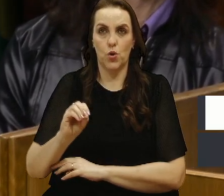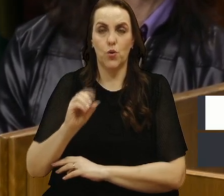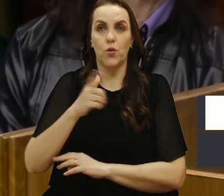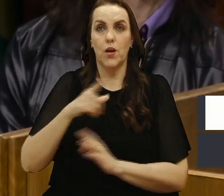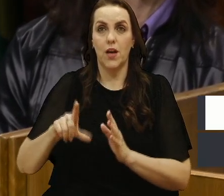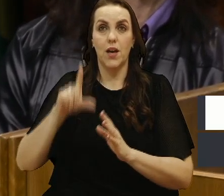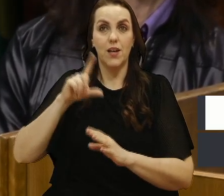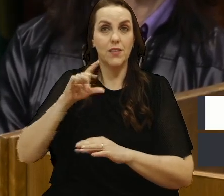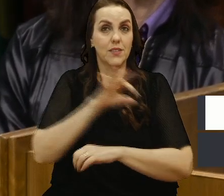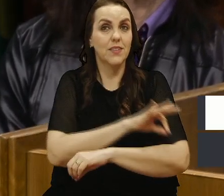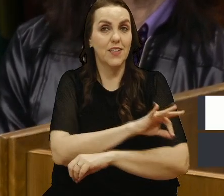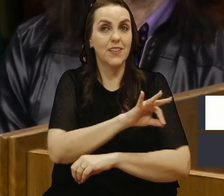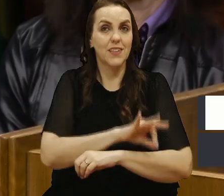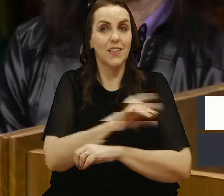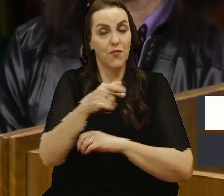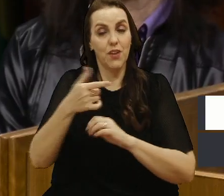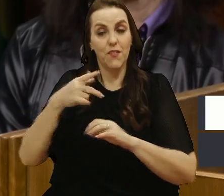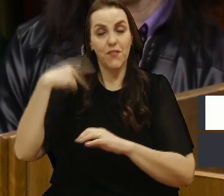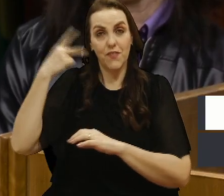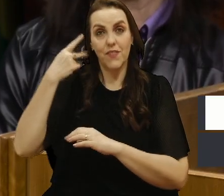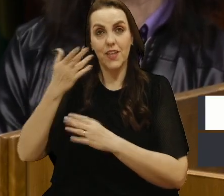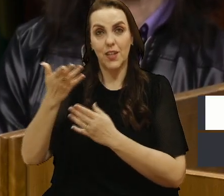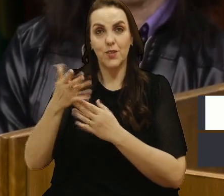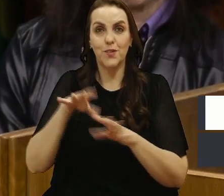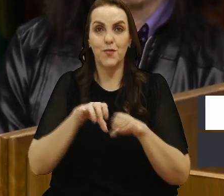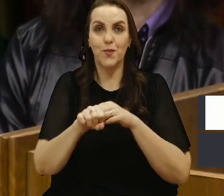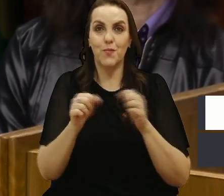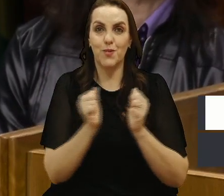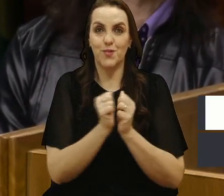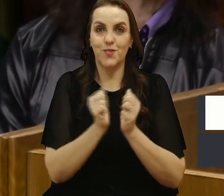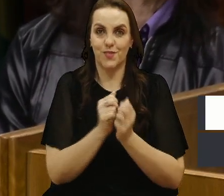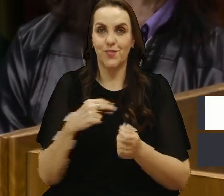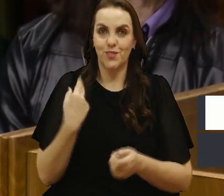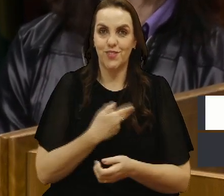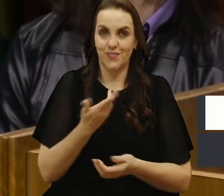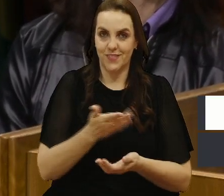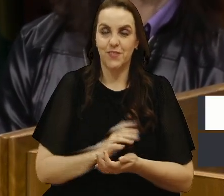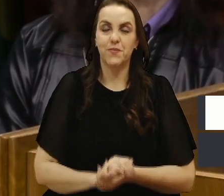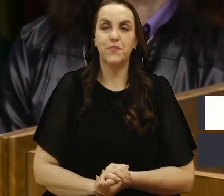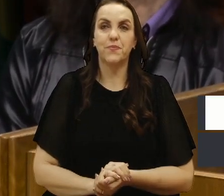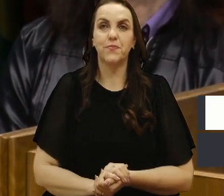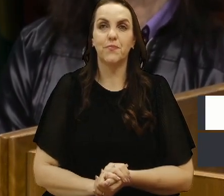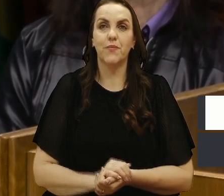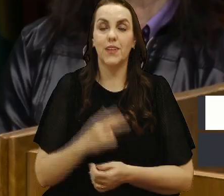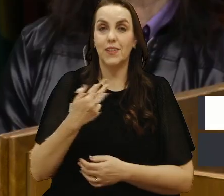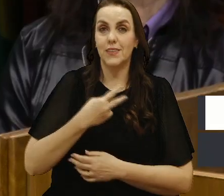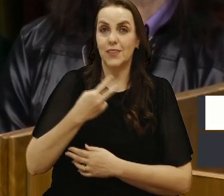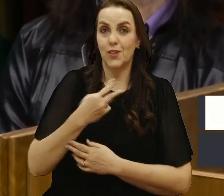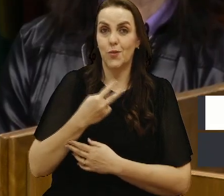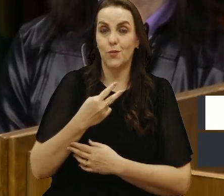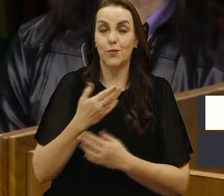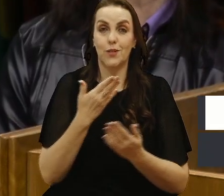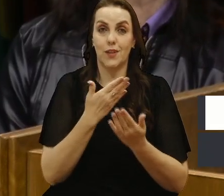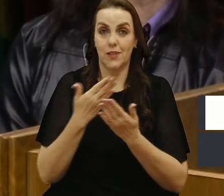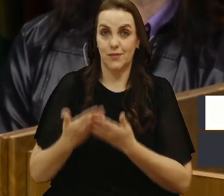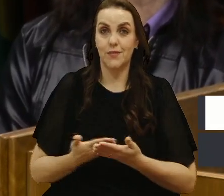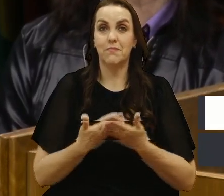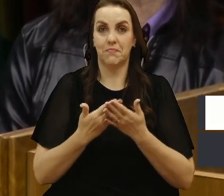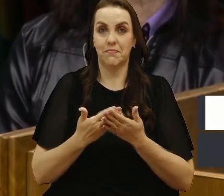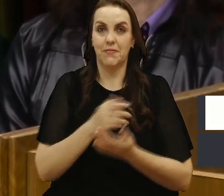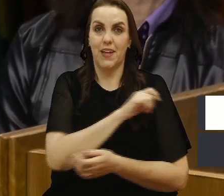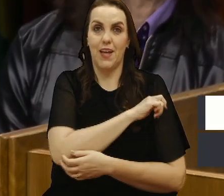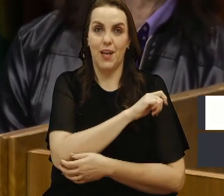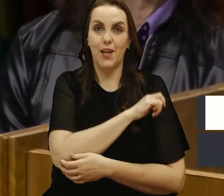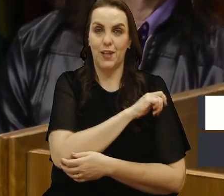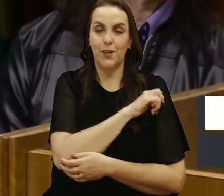de vereador, ele foi arquiteto, se formou lá com nós. Em segundo, o então estudante de arquitetura, eleito